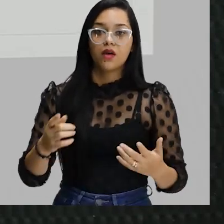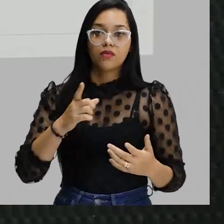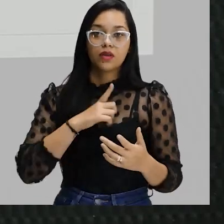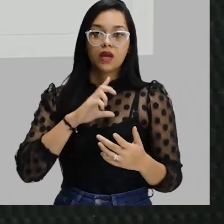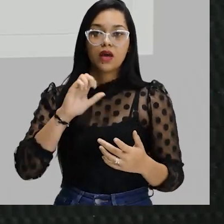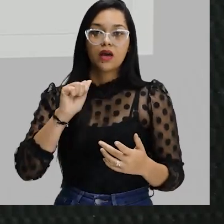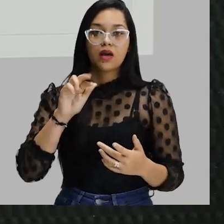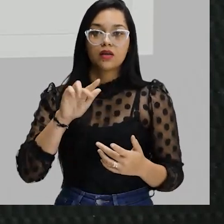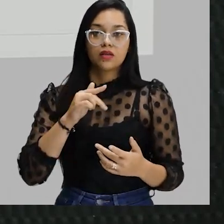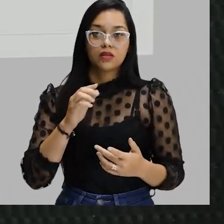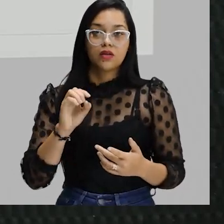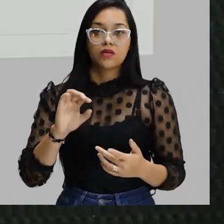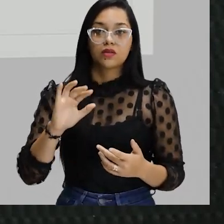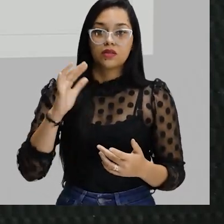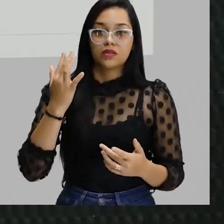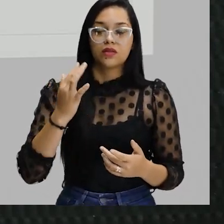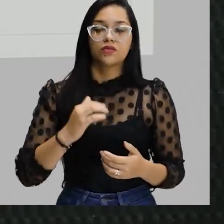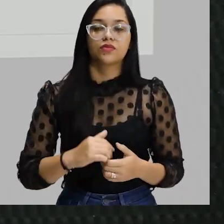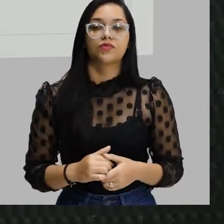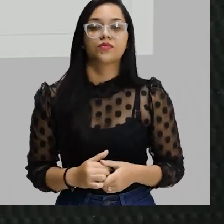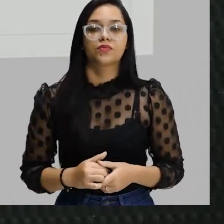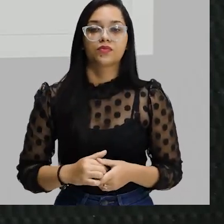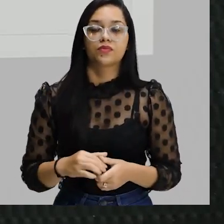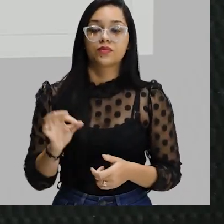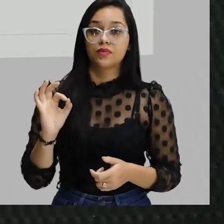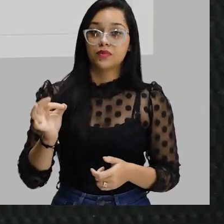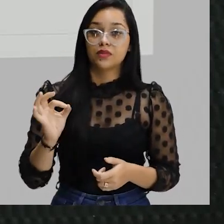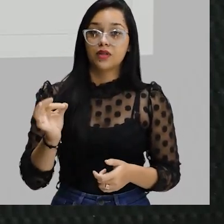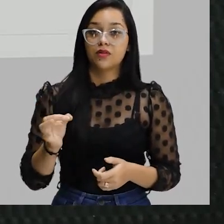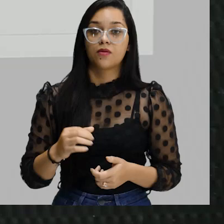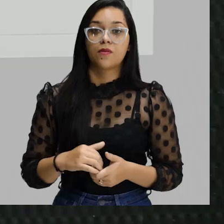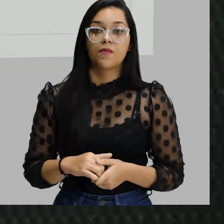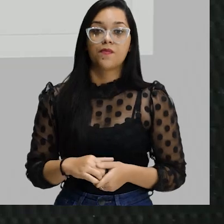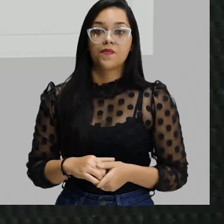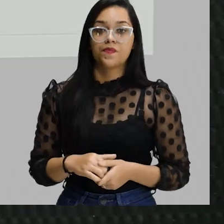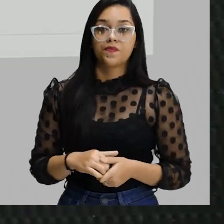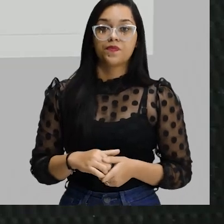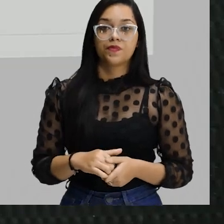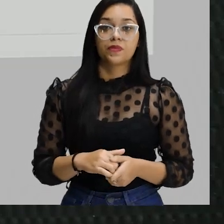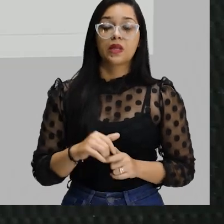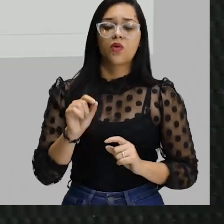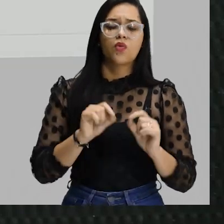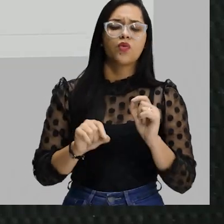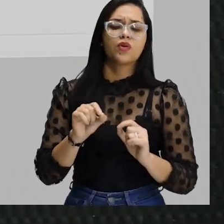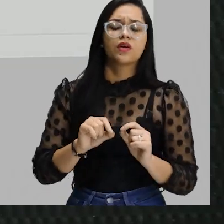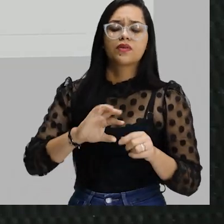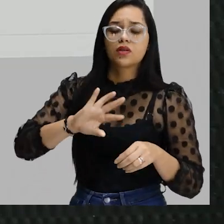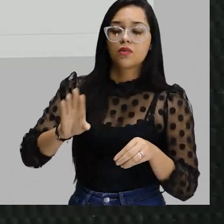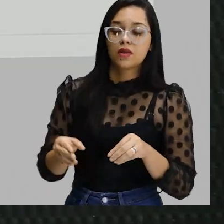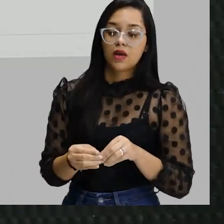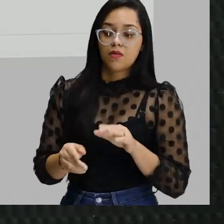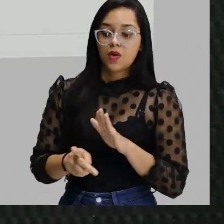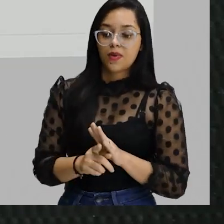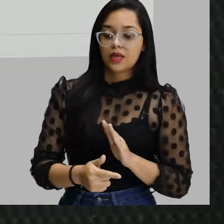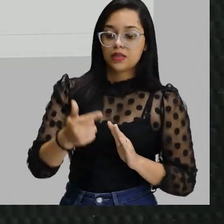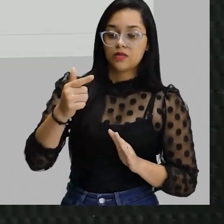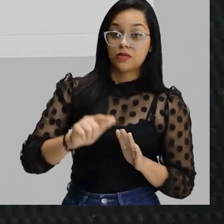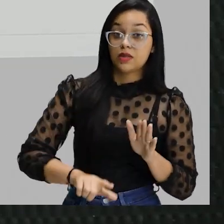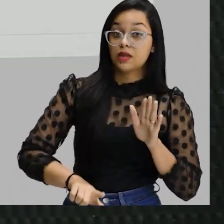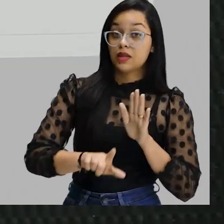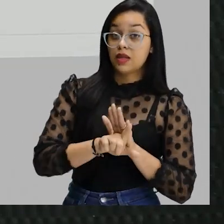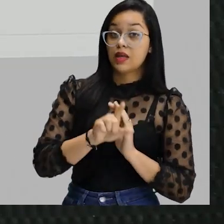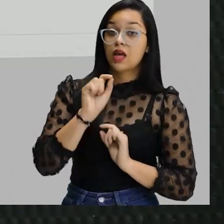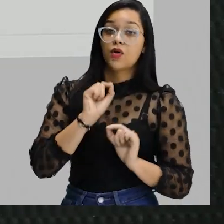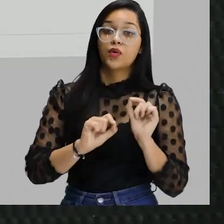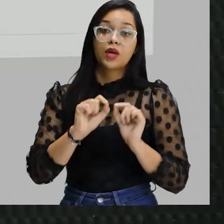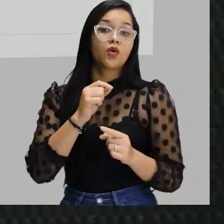a aceleração agindo. Certo? O que vai ser complementado pela segunda lei